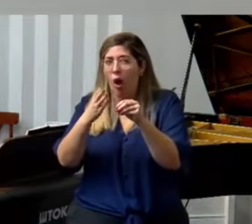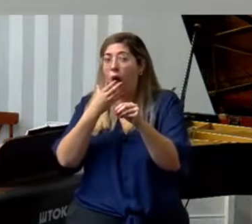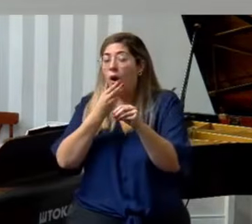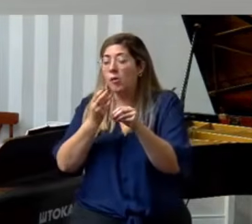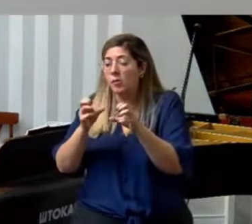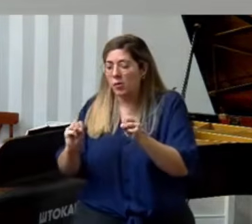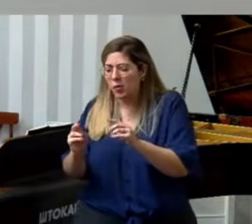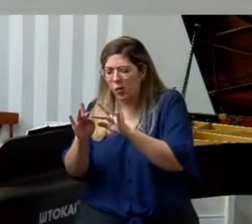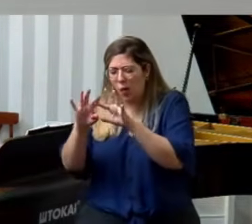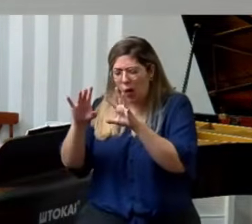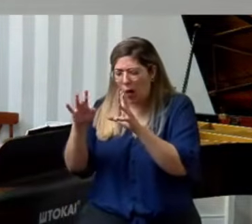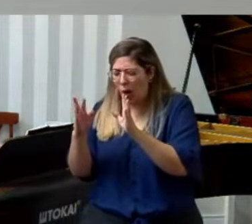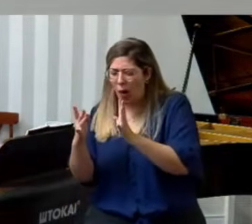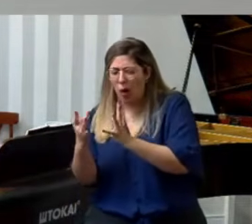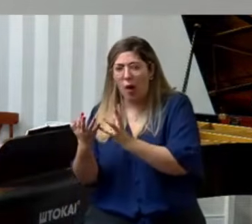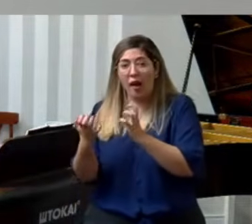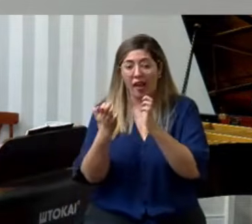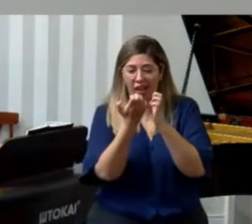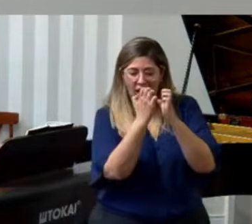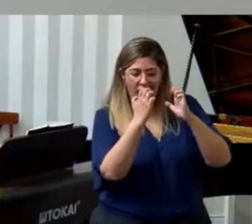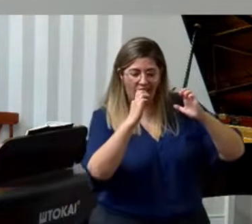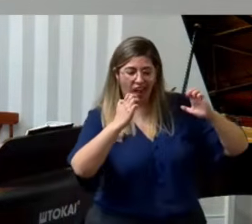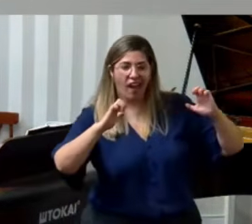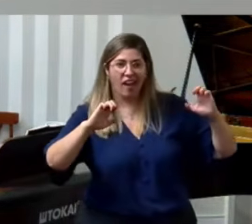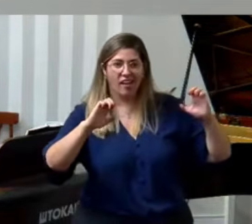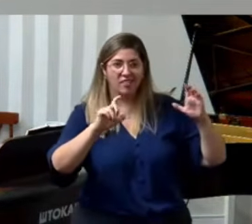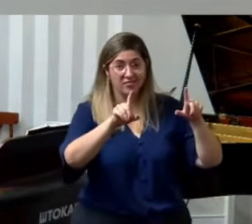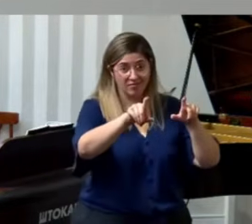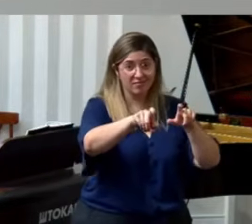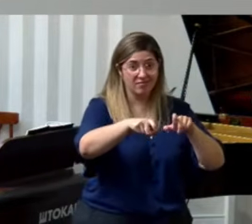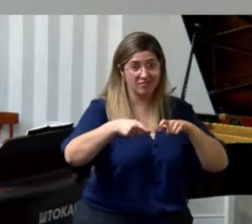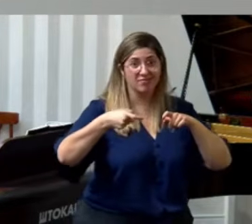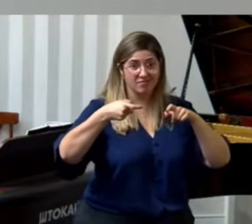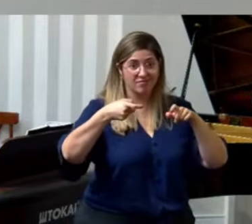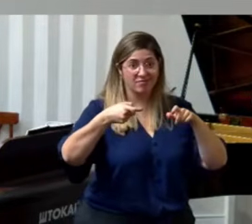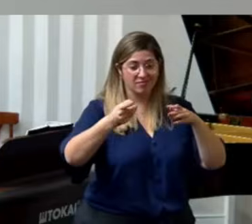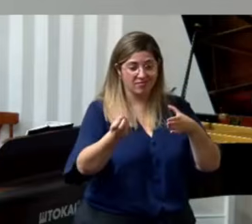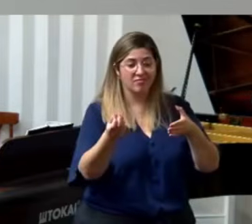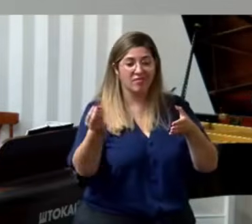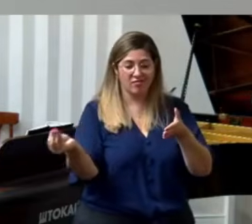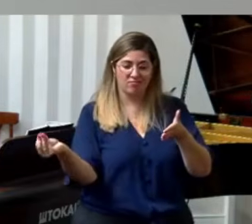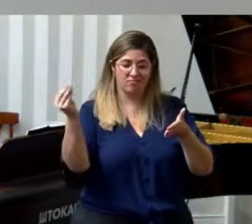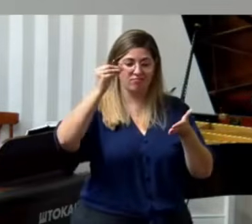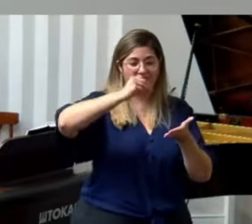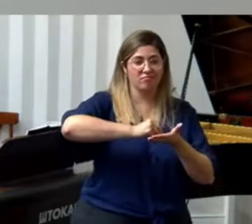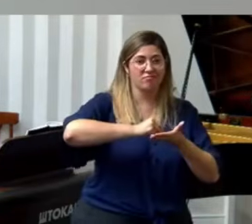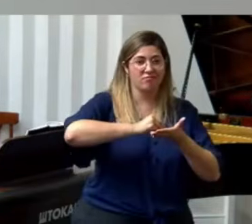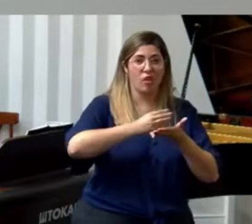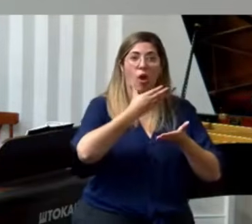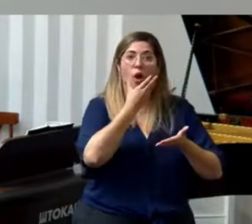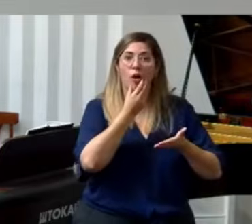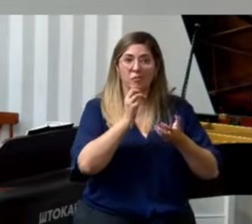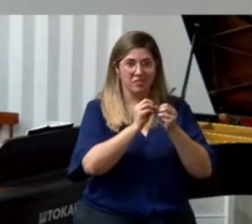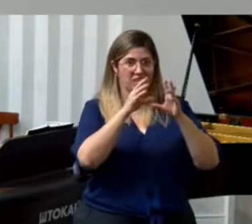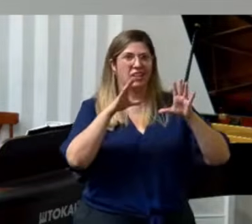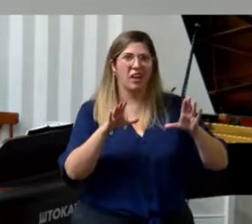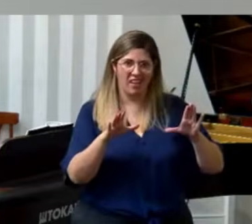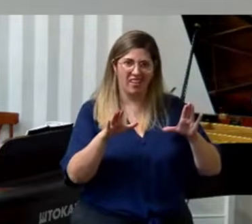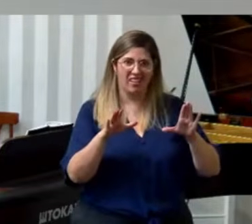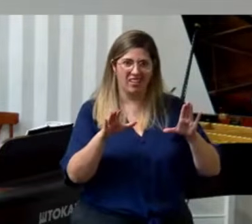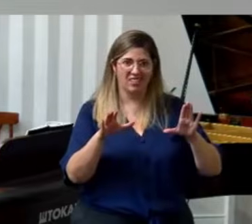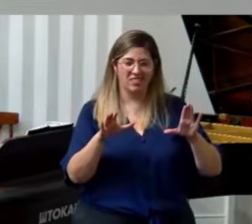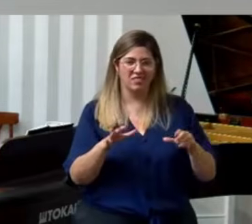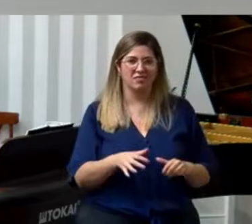8, o Senhor plantou um jardim no Éden. E nesse mesmo versículo 8, o Senhor pôs nele o homem que havia